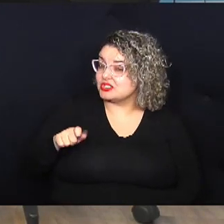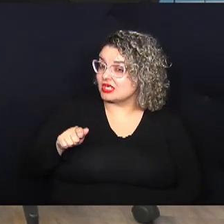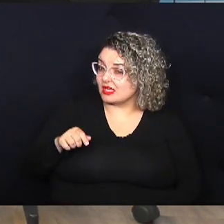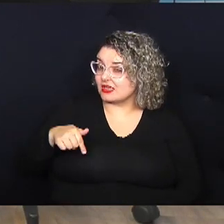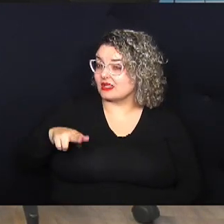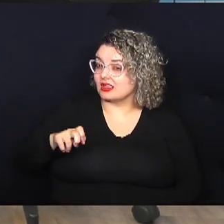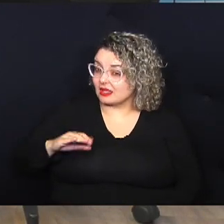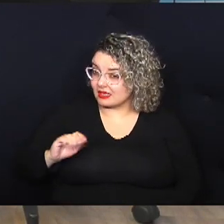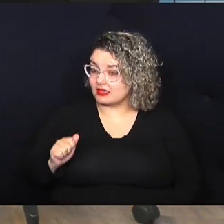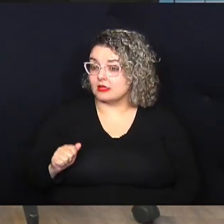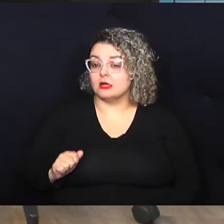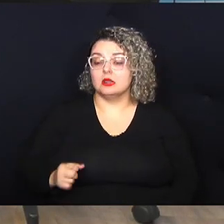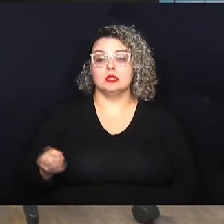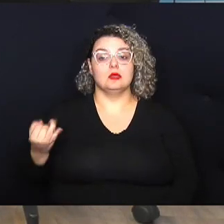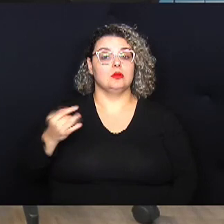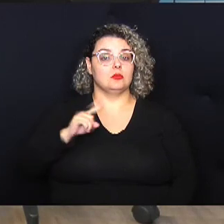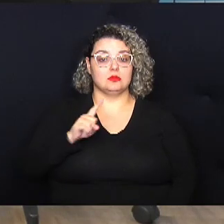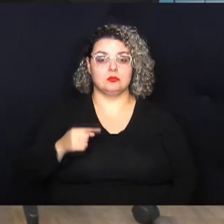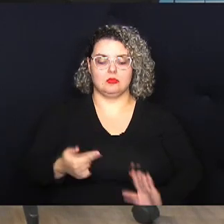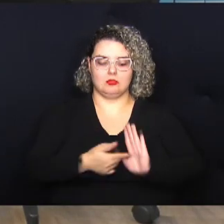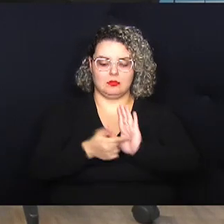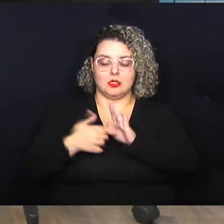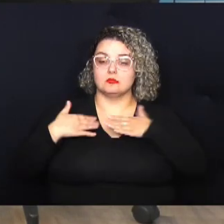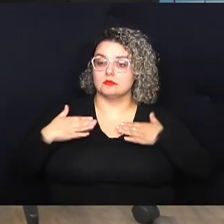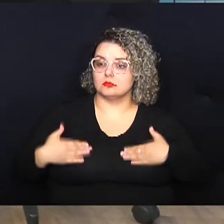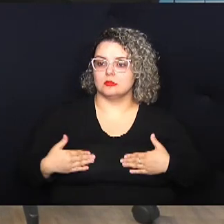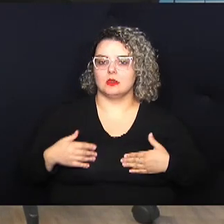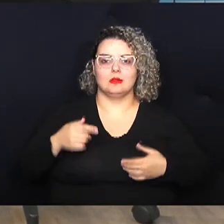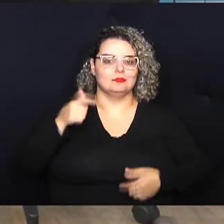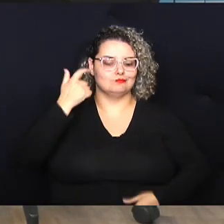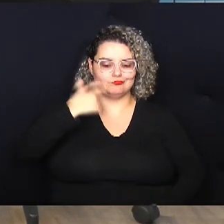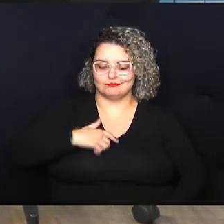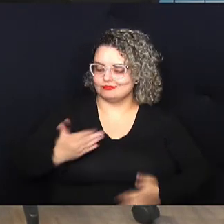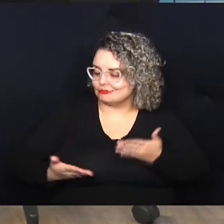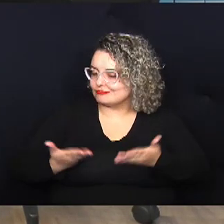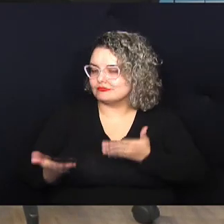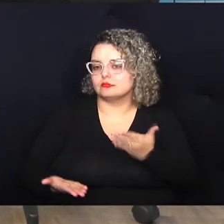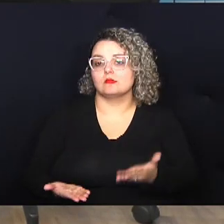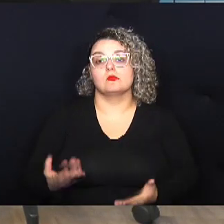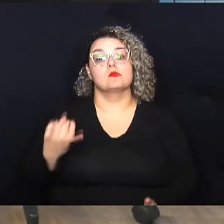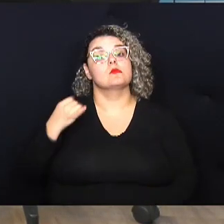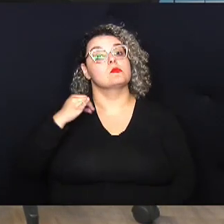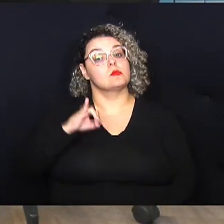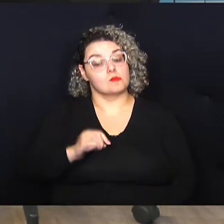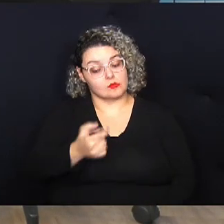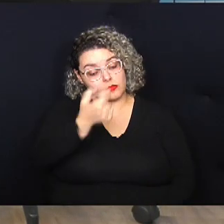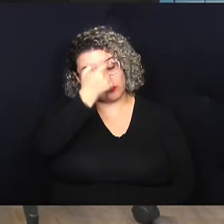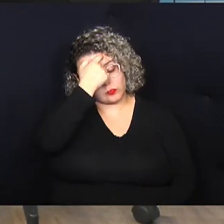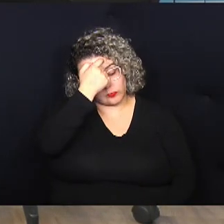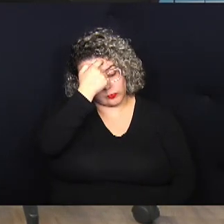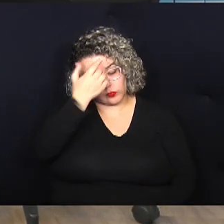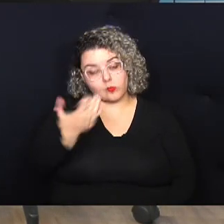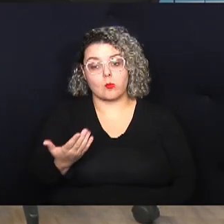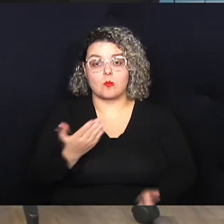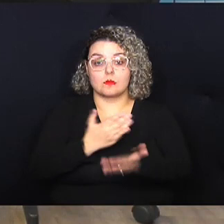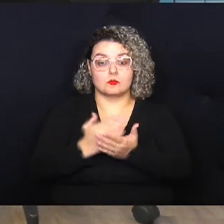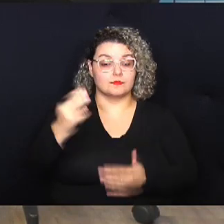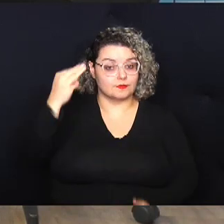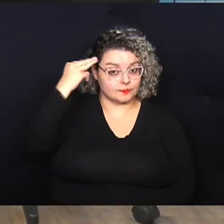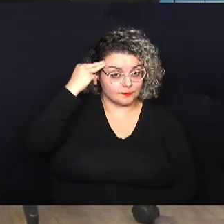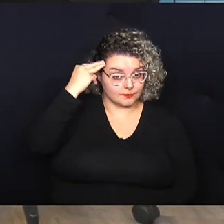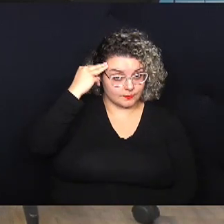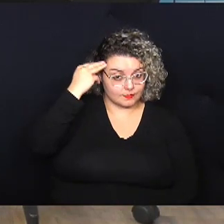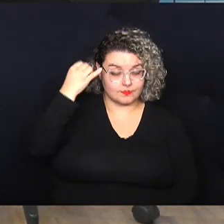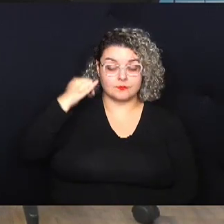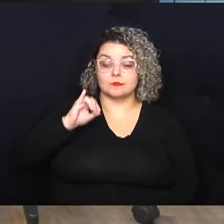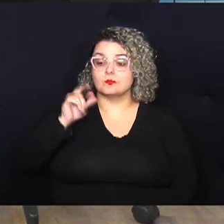não aparece no corpo, a pessoa não trata. Não busca. Então, se ela tiver a consciência que isso começa na mente e se ela